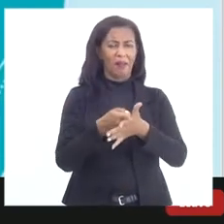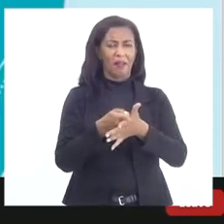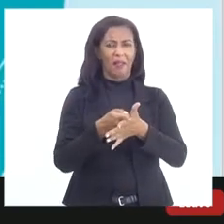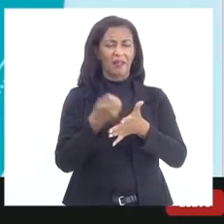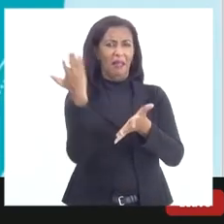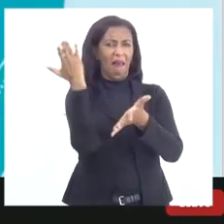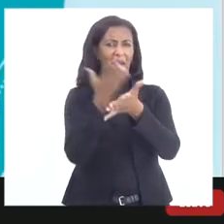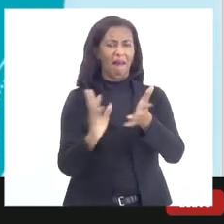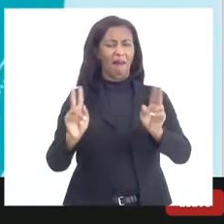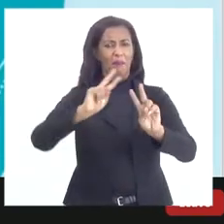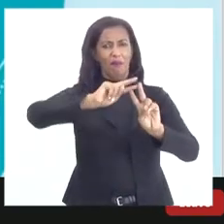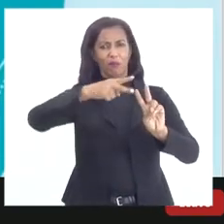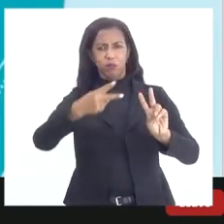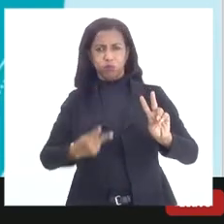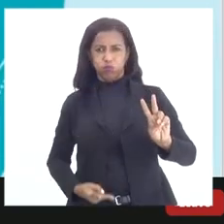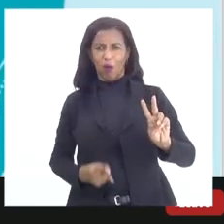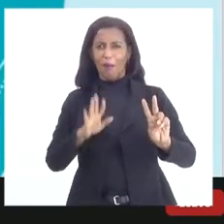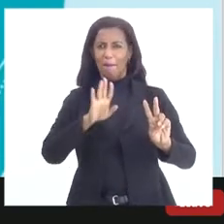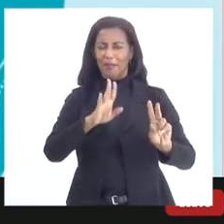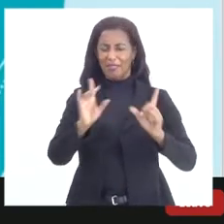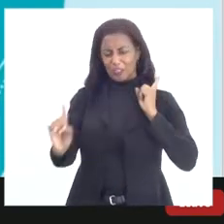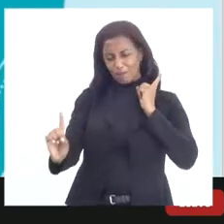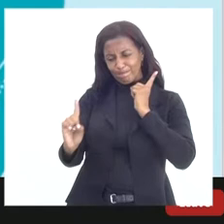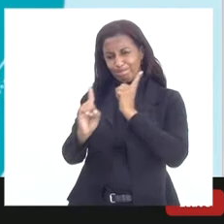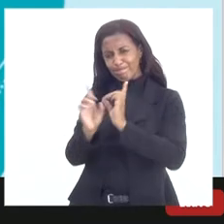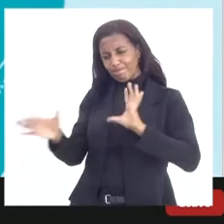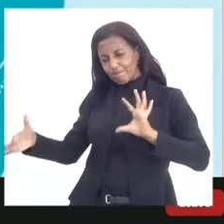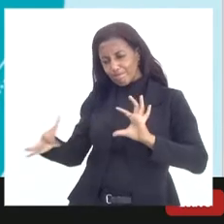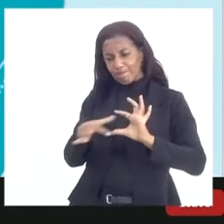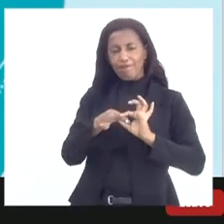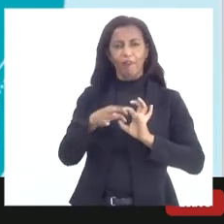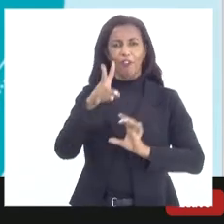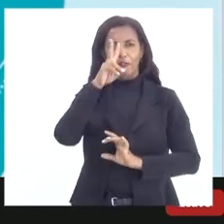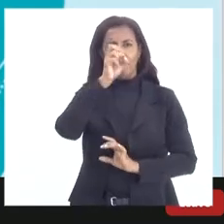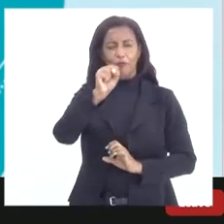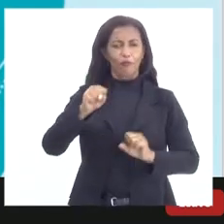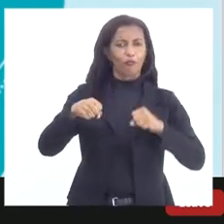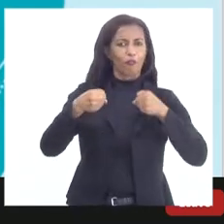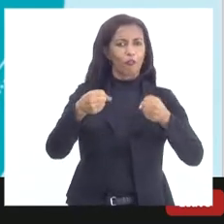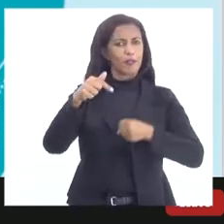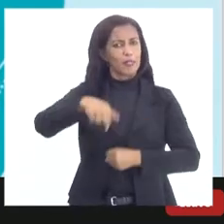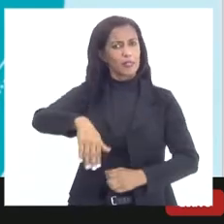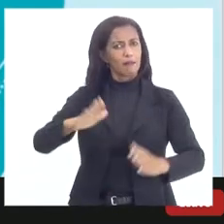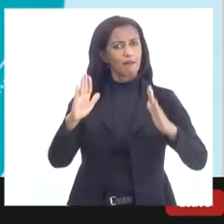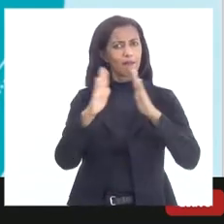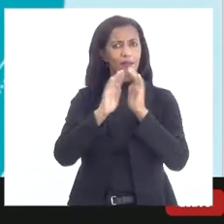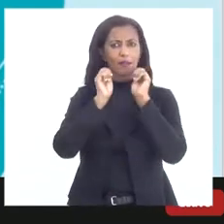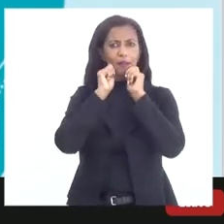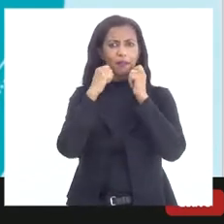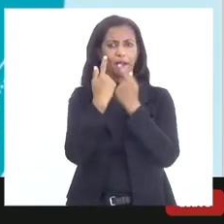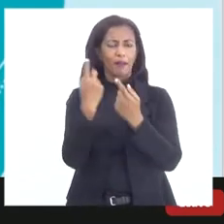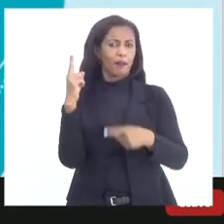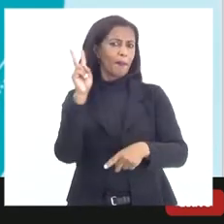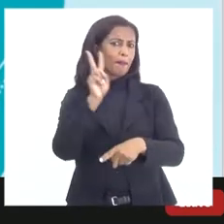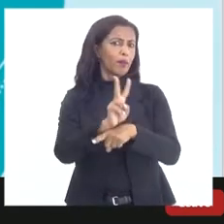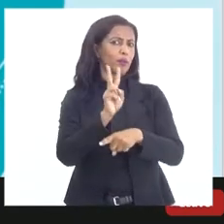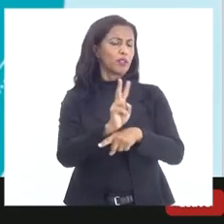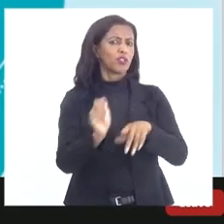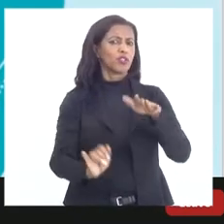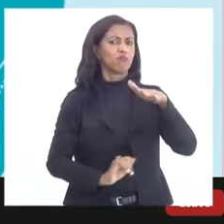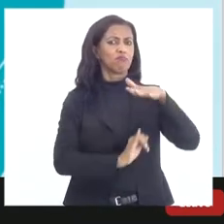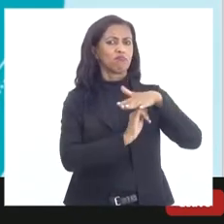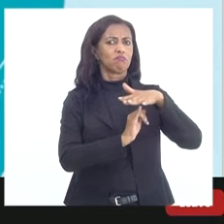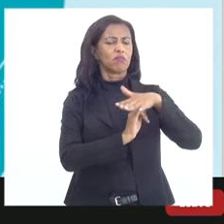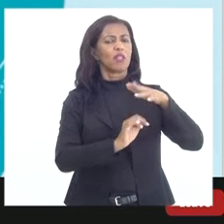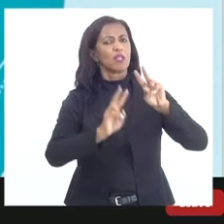com a UERJ, mas a gente sempre encontra aliados nessa importante casa para defender a importante instituição que é